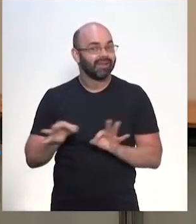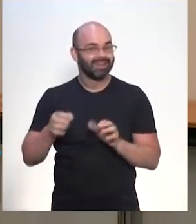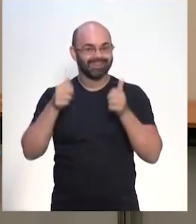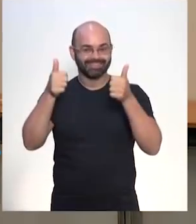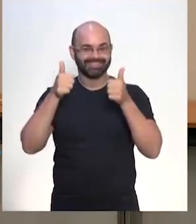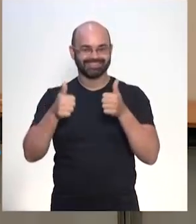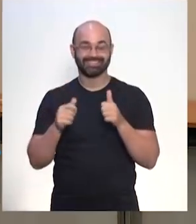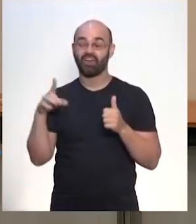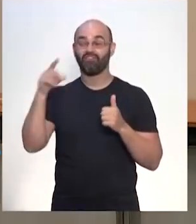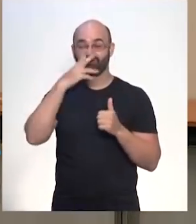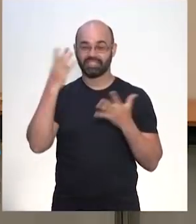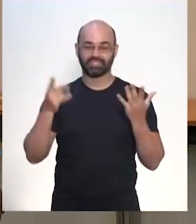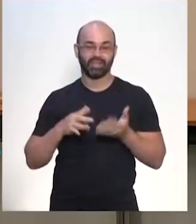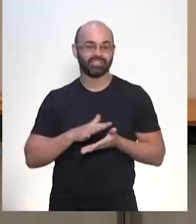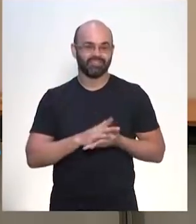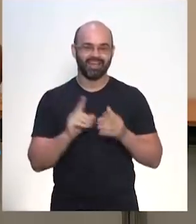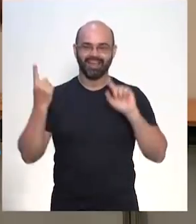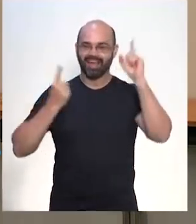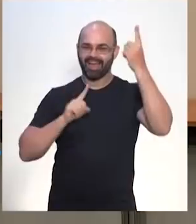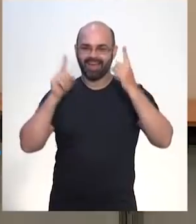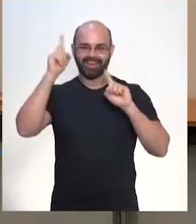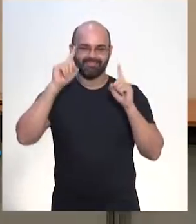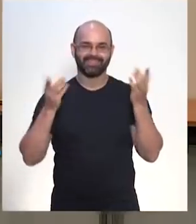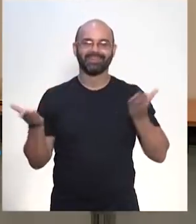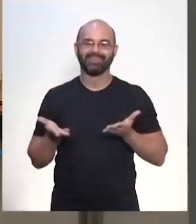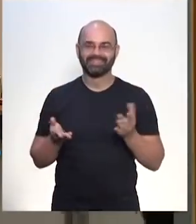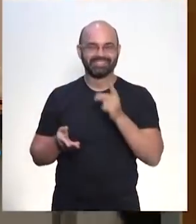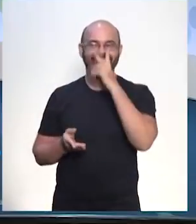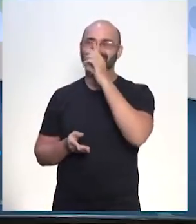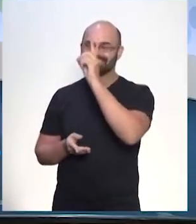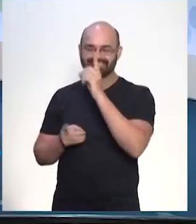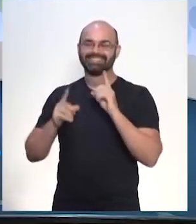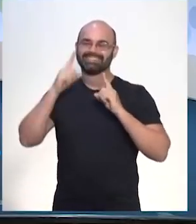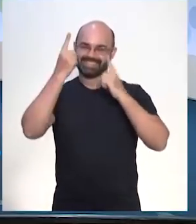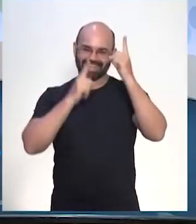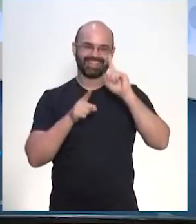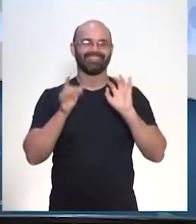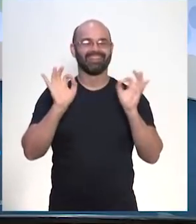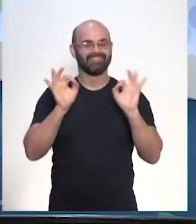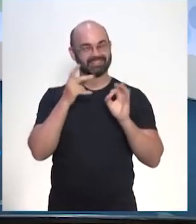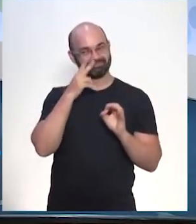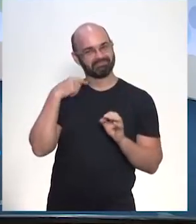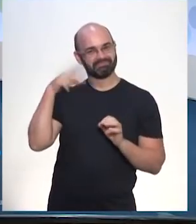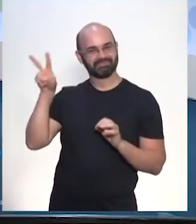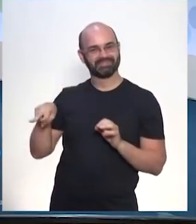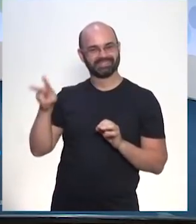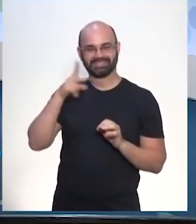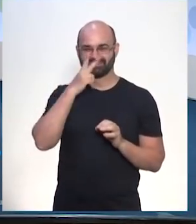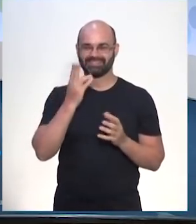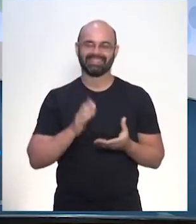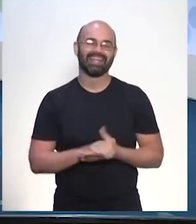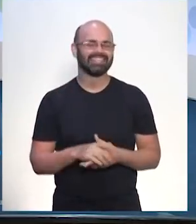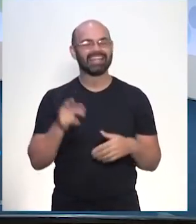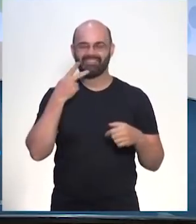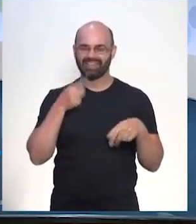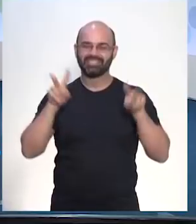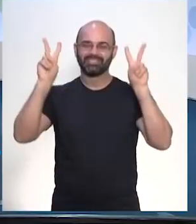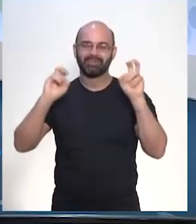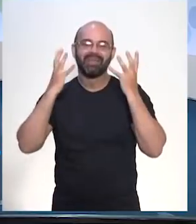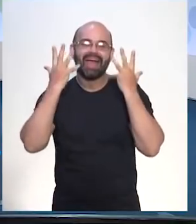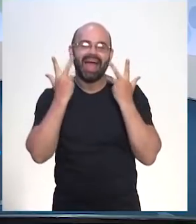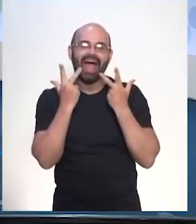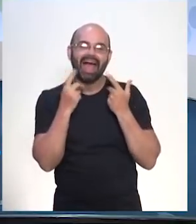Vai ter carnaval, pelo jeito, Tem gente. carnaval. Carnaval Então vai vamos ser lá. na próxima. Falamos, não é nem falar que tá falando de animais silvestres, né? A Mas gente tudo tá bem, falando abraço aqui para